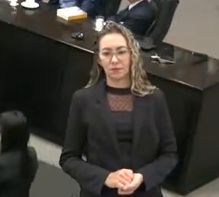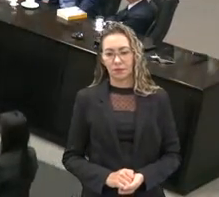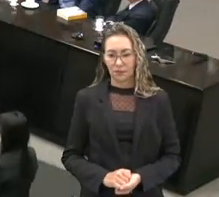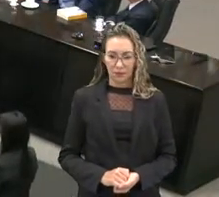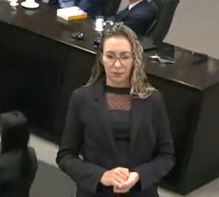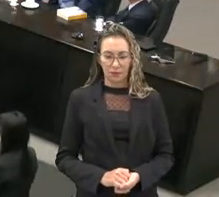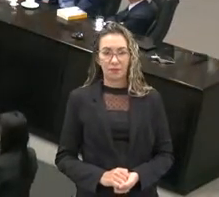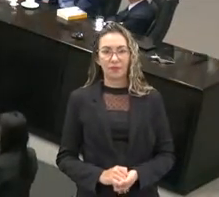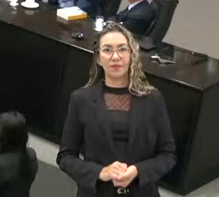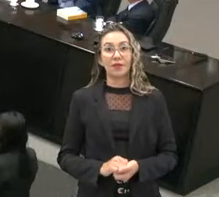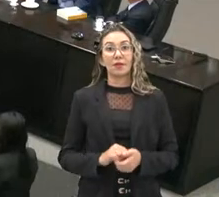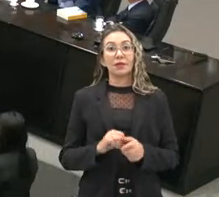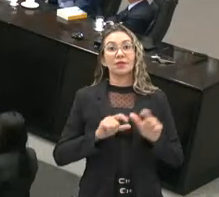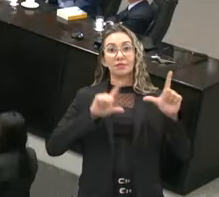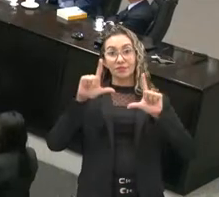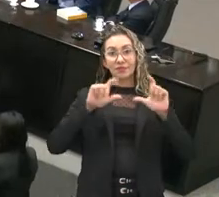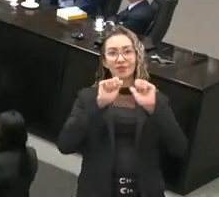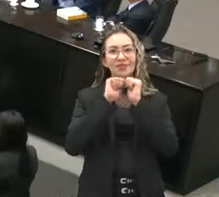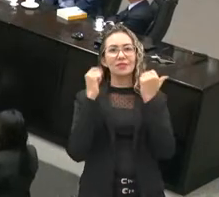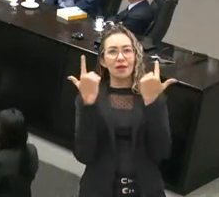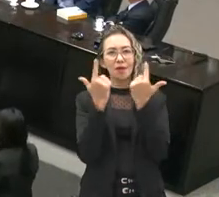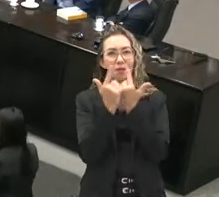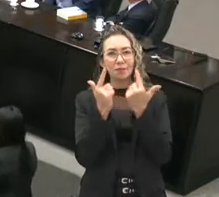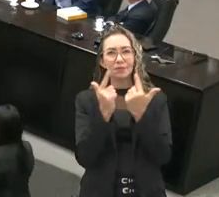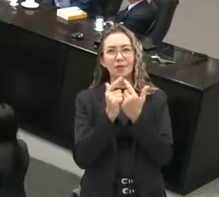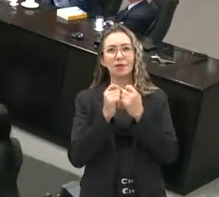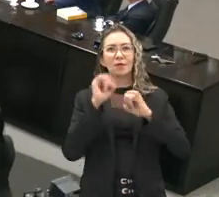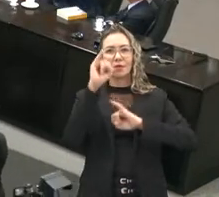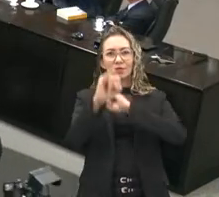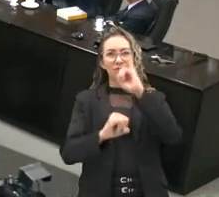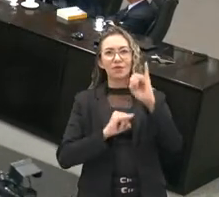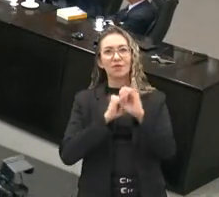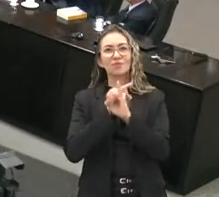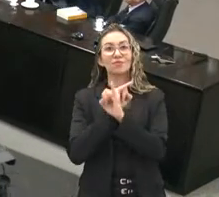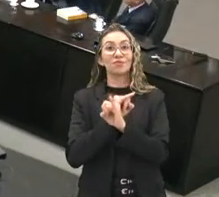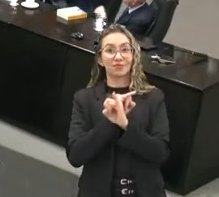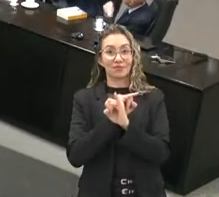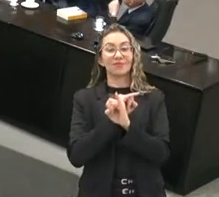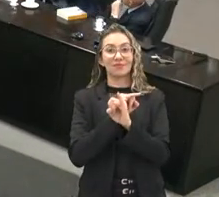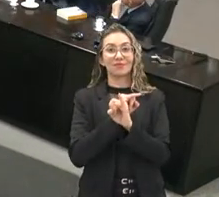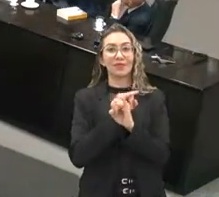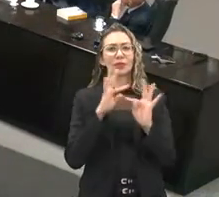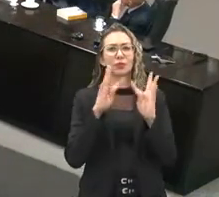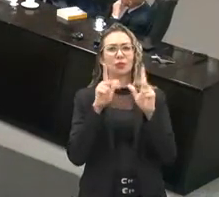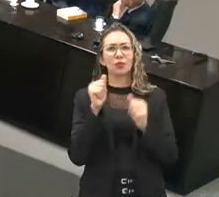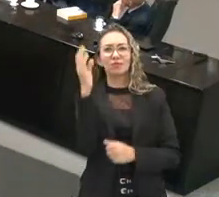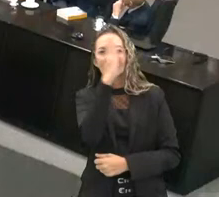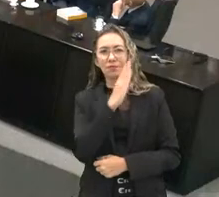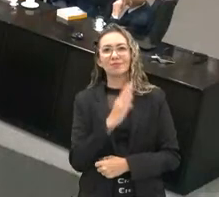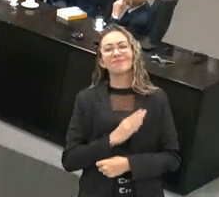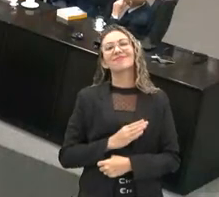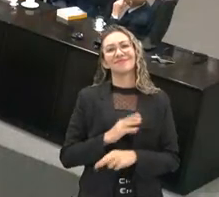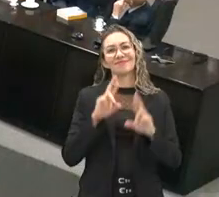A TV Assembleia transmite ao vivo para todo o Brasil esta sessão especial.